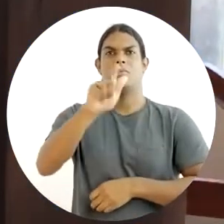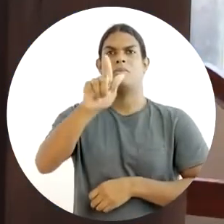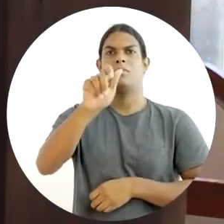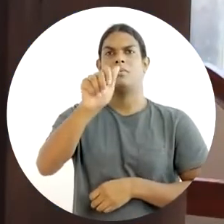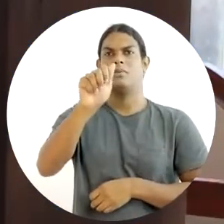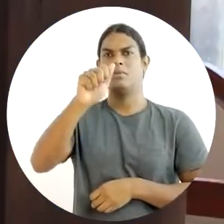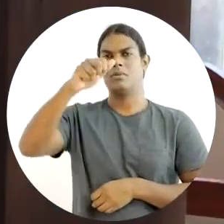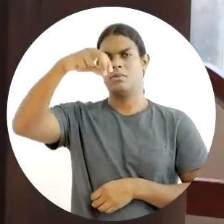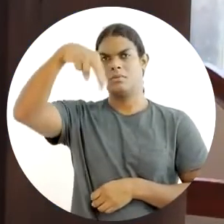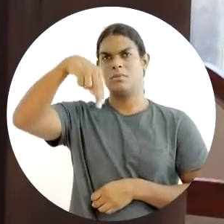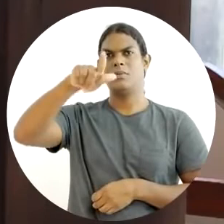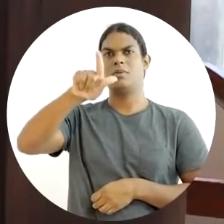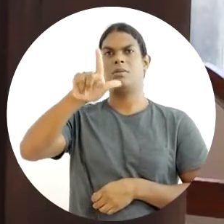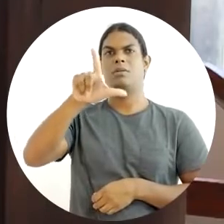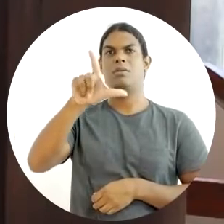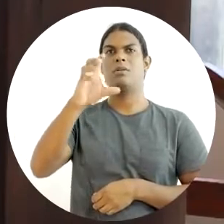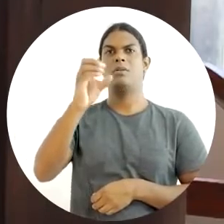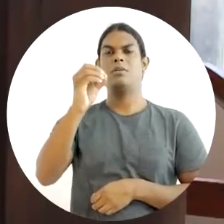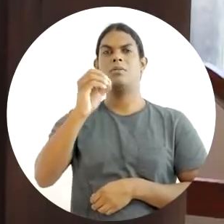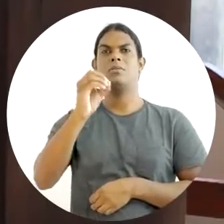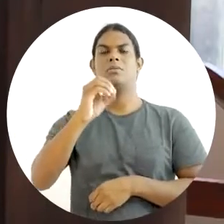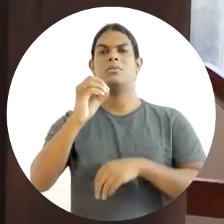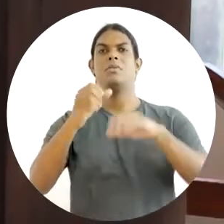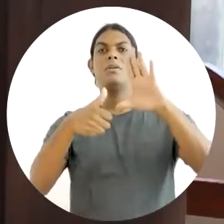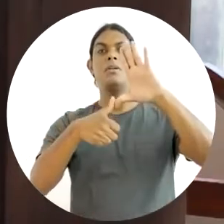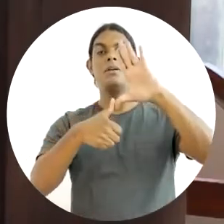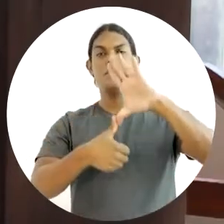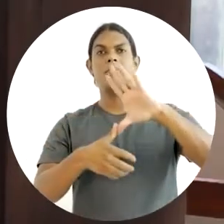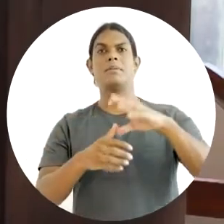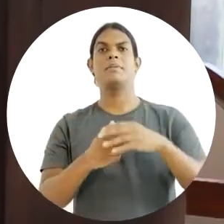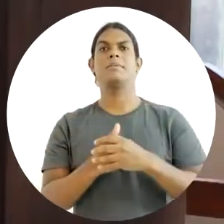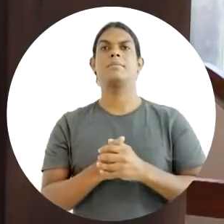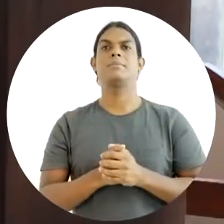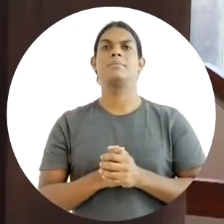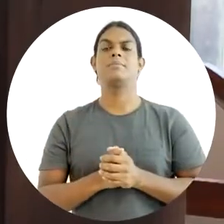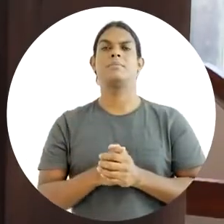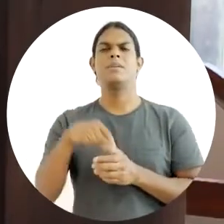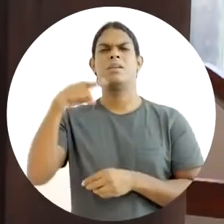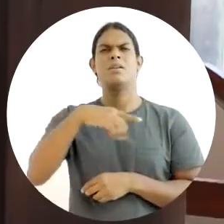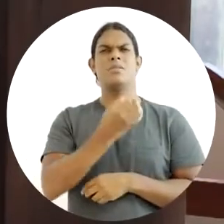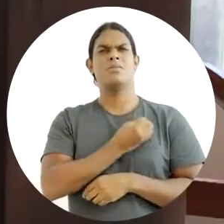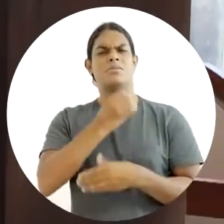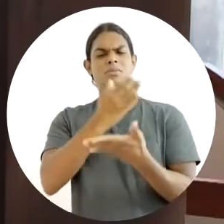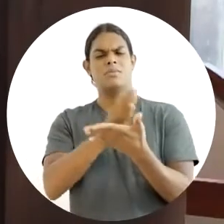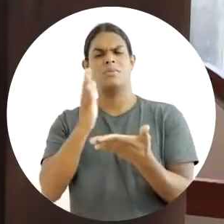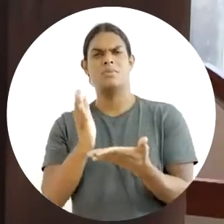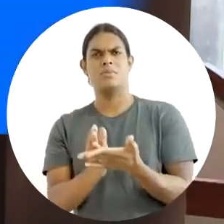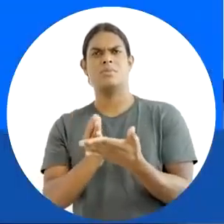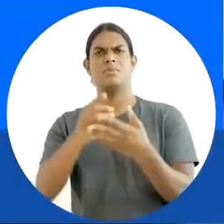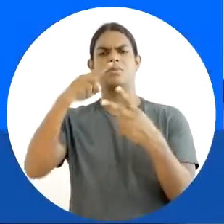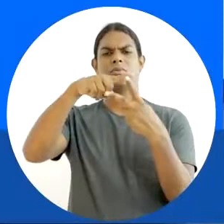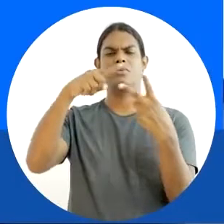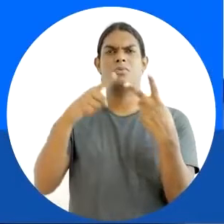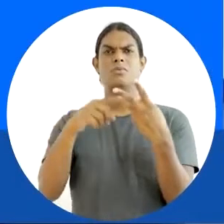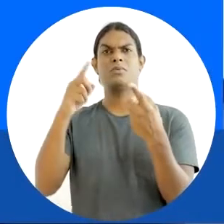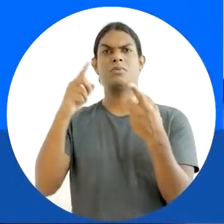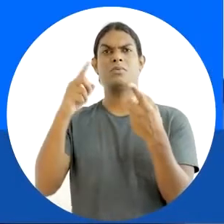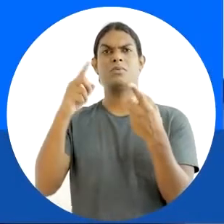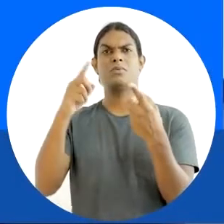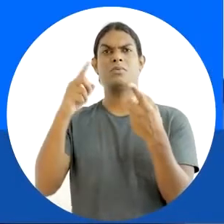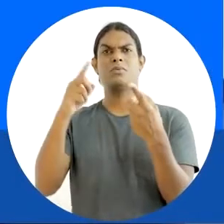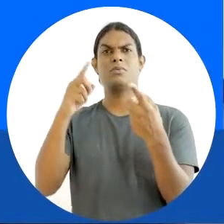sua segunda edição revisada. Este código ele é dividido em 2 partes. A primeira